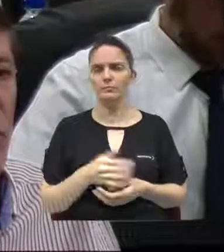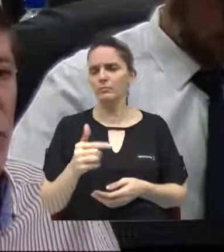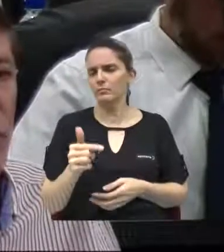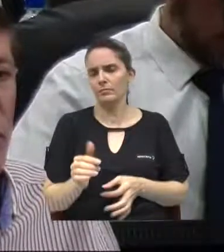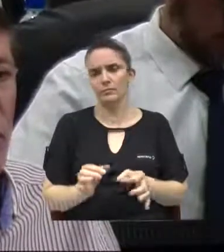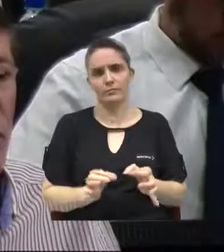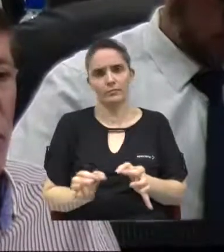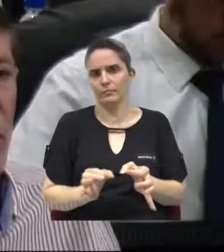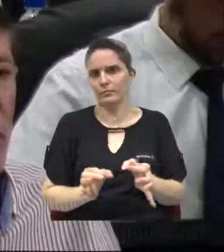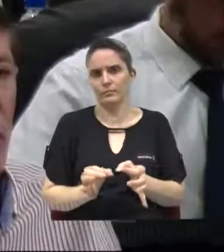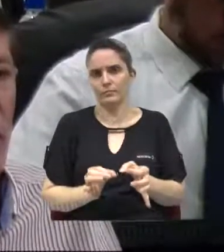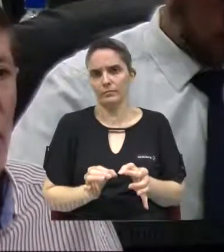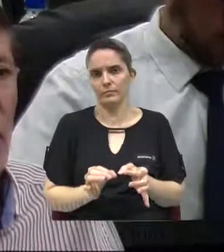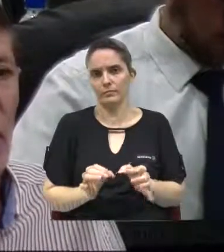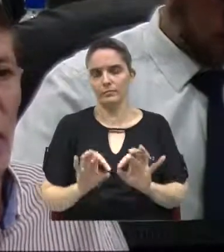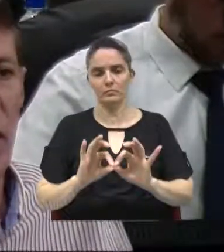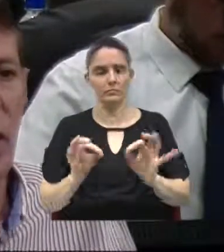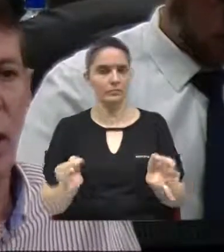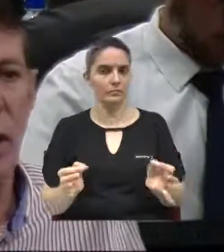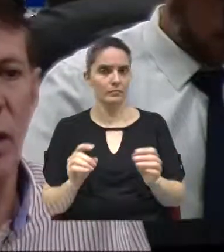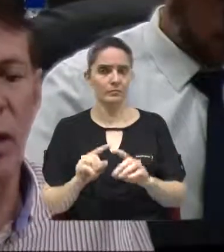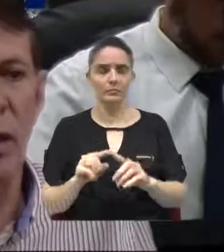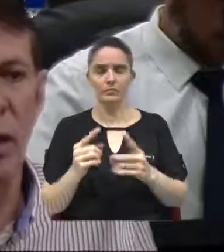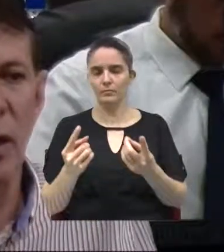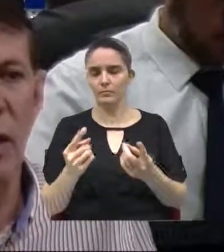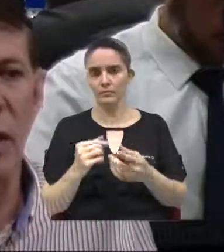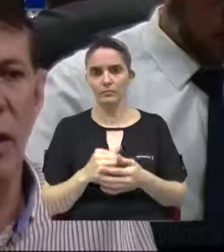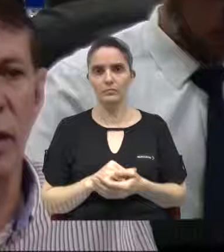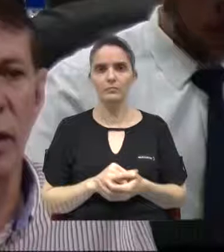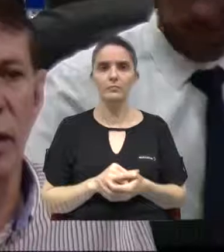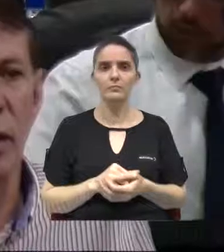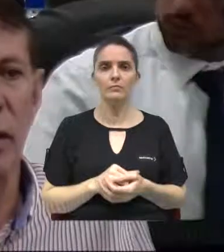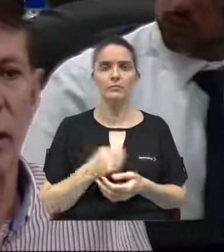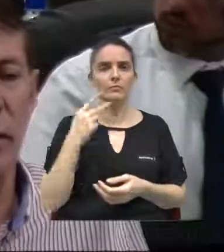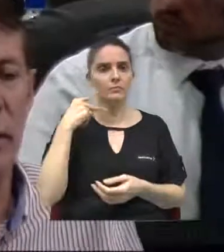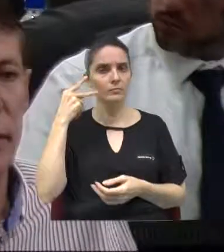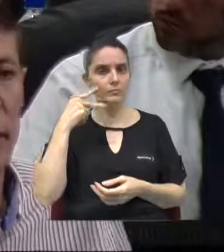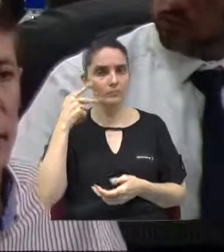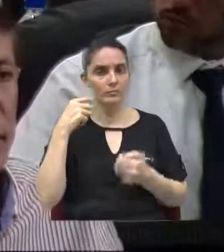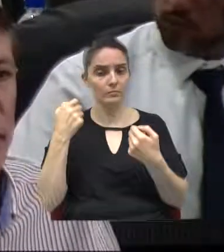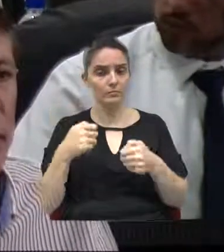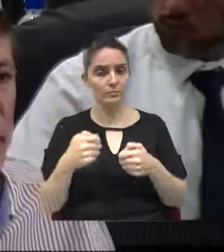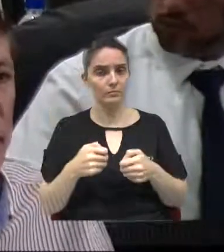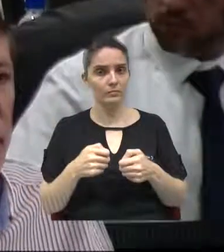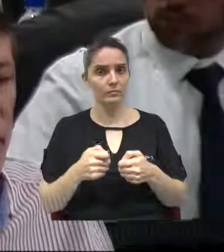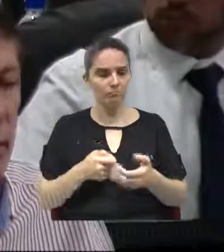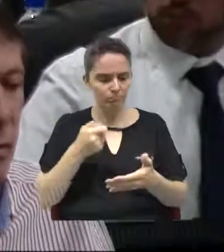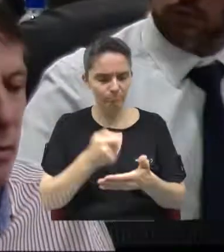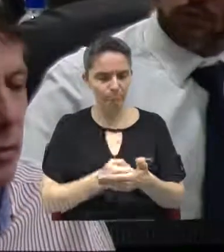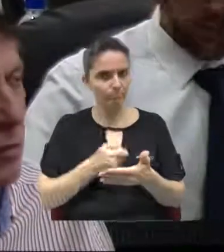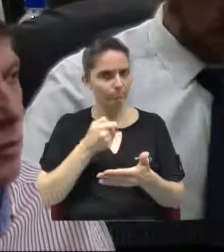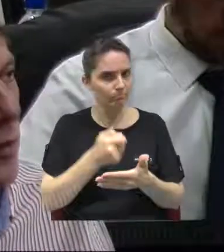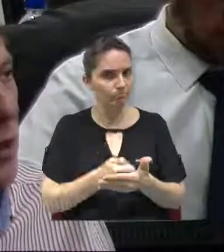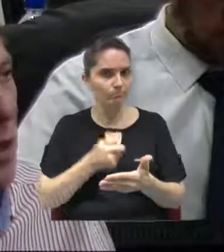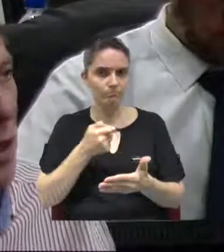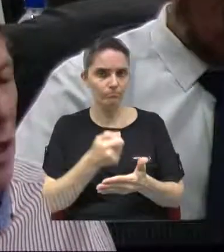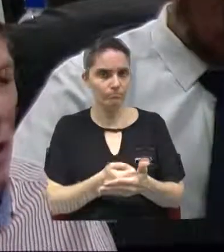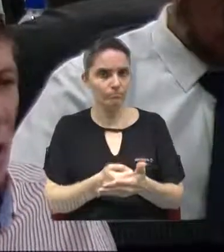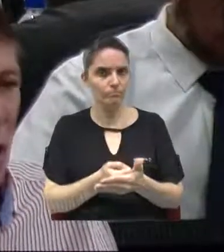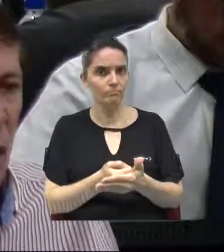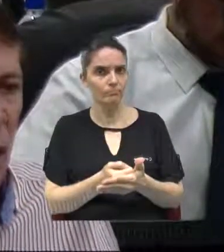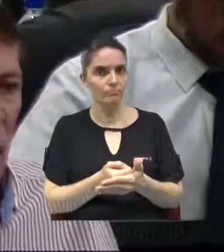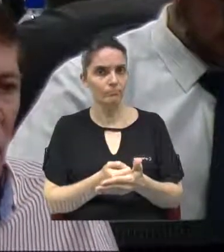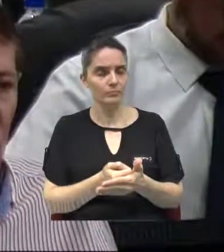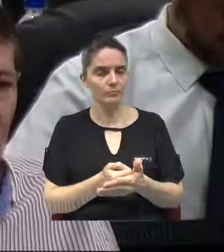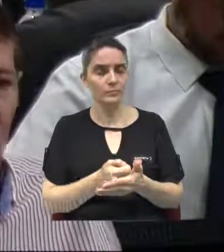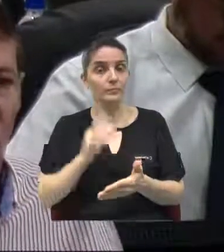pequena relevância, eu disse de uma forma errônea, mas o vereador tem que insistir para que se cumpra. Eu